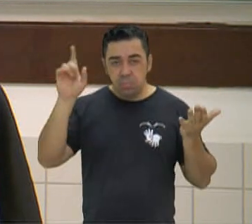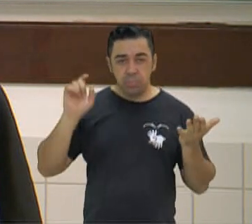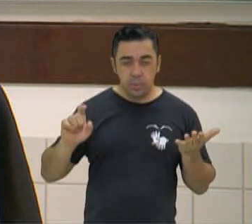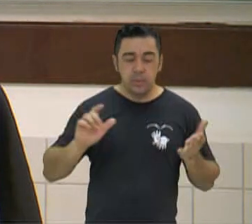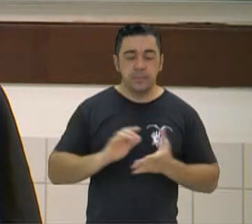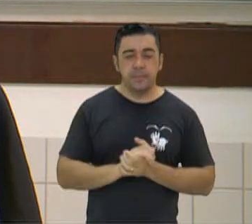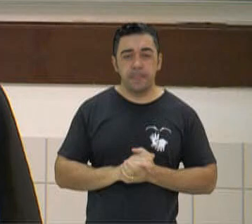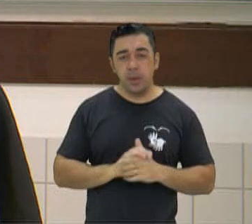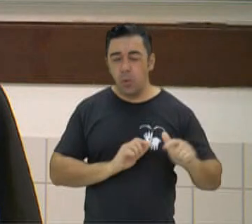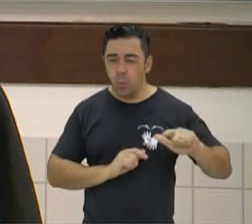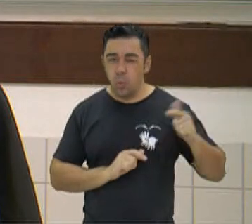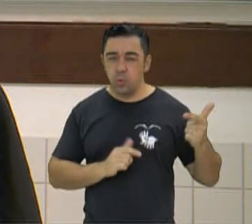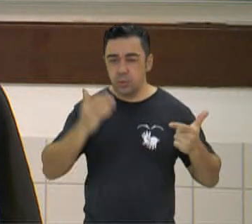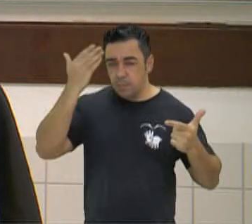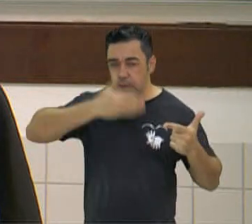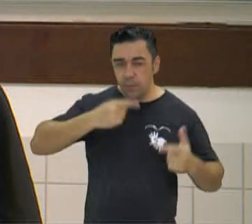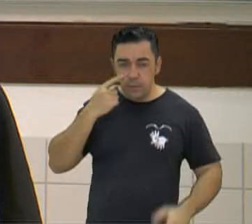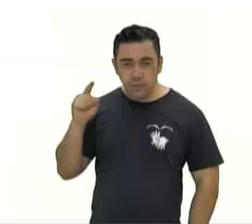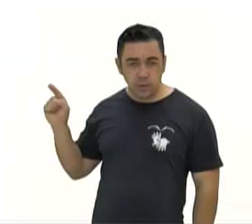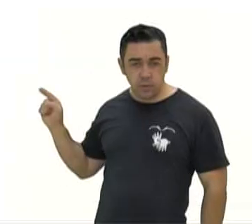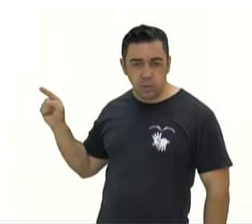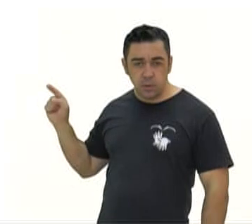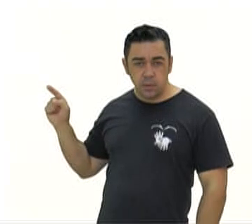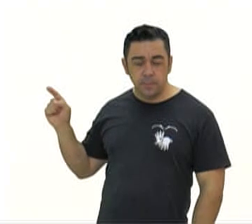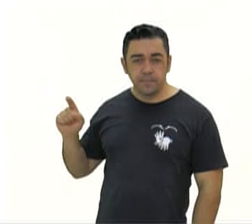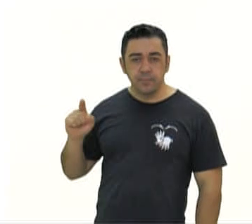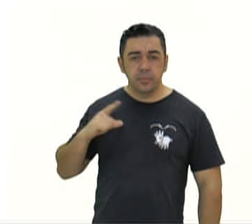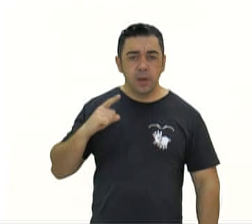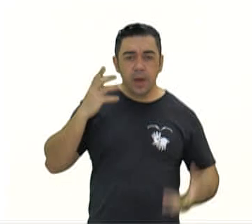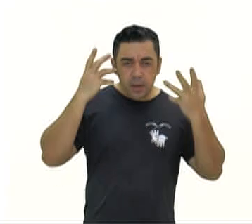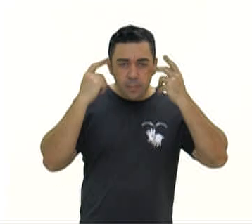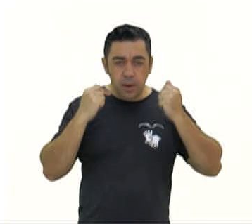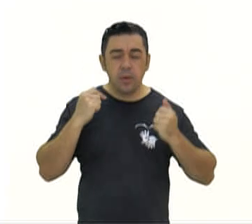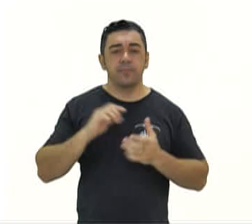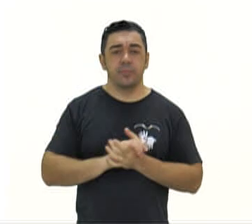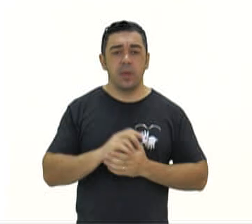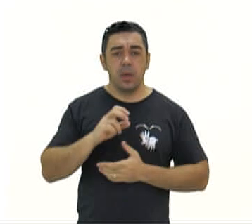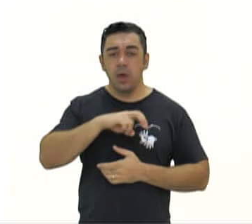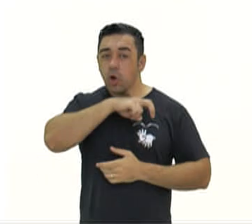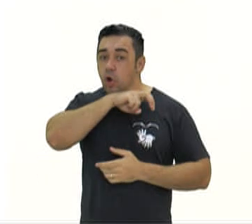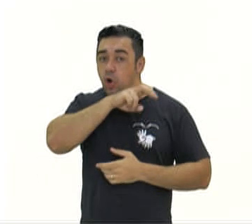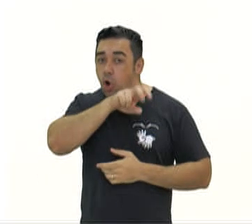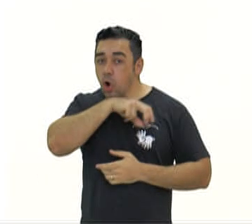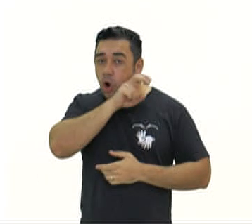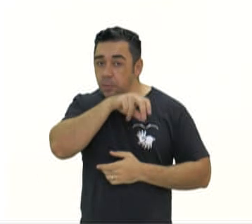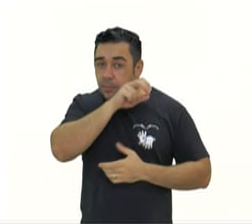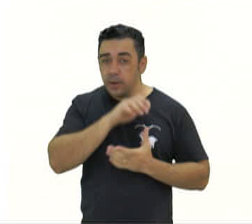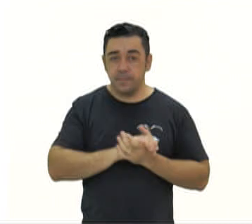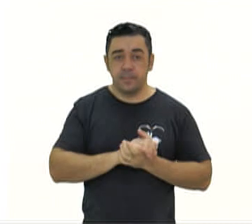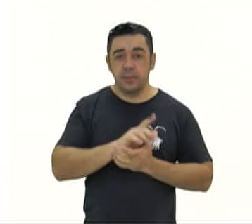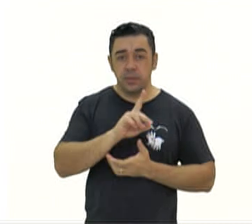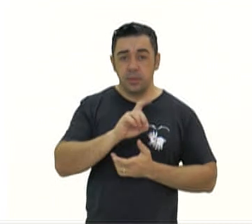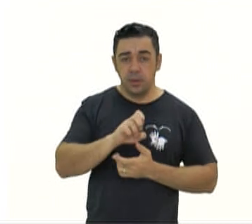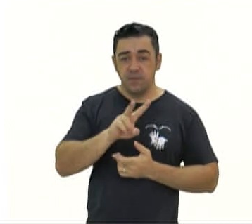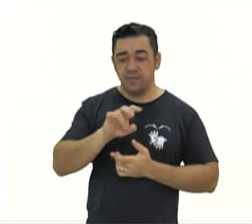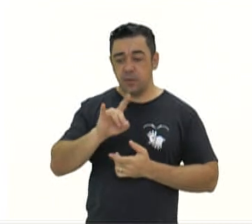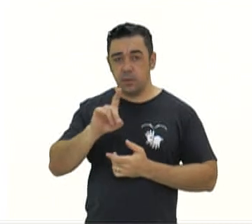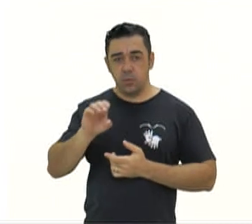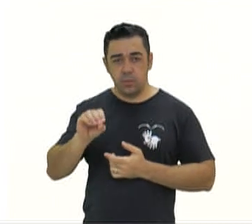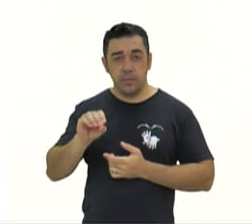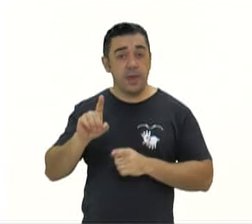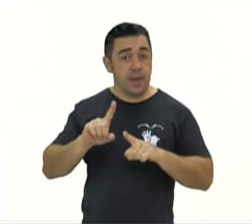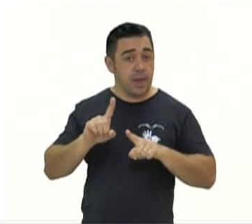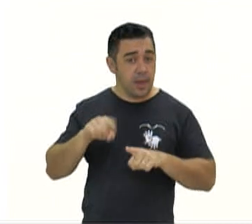tem. Outra evidência, tá vendo esse animalzinho aqui? A gente chama de cobra de vidro. Ele parece uma cobra, mas na verdade ele é um lagarto. Se vocês